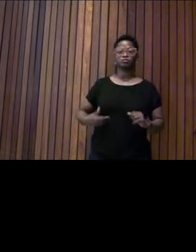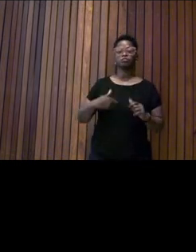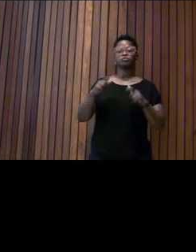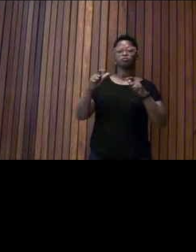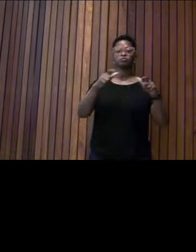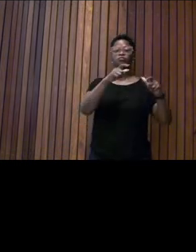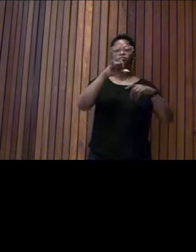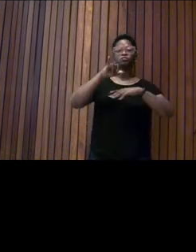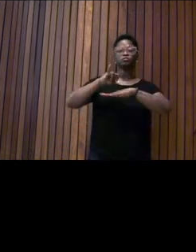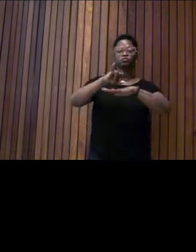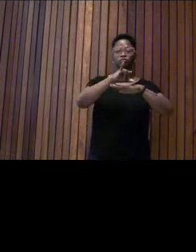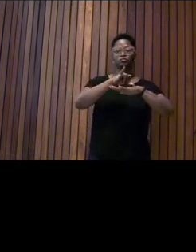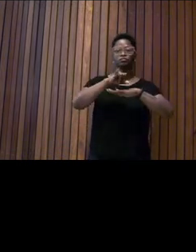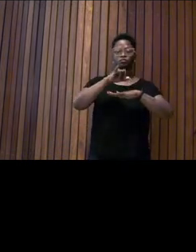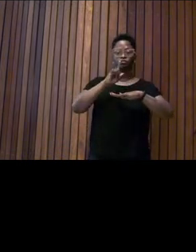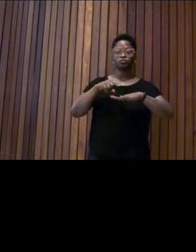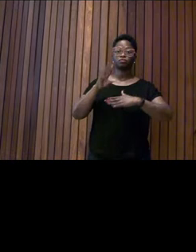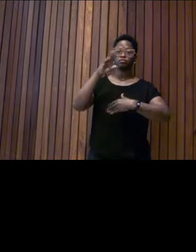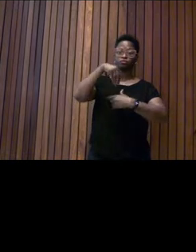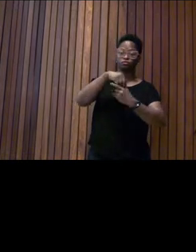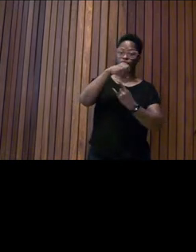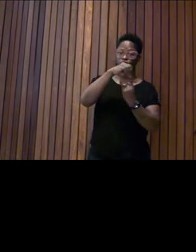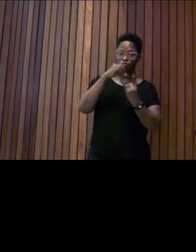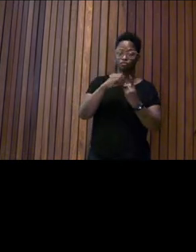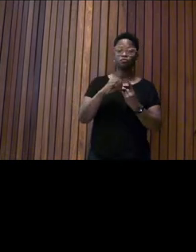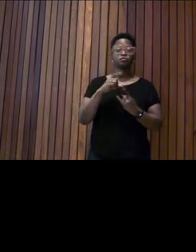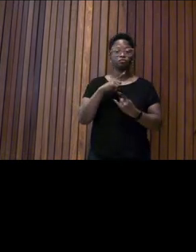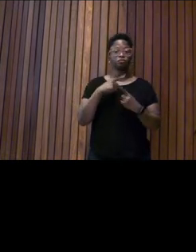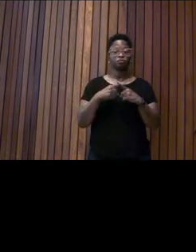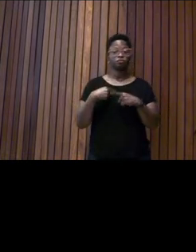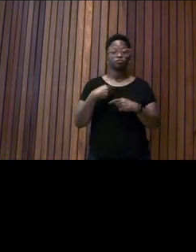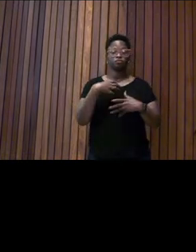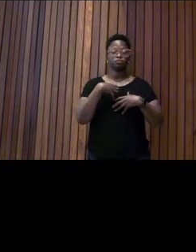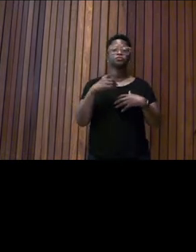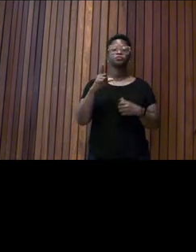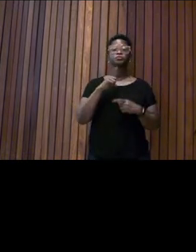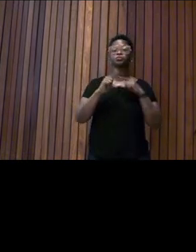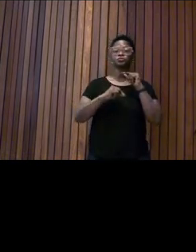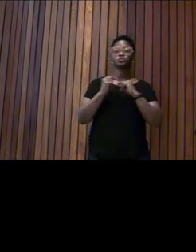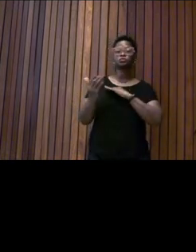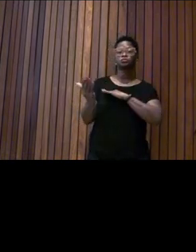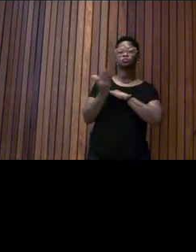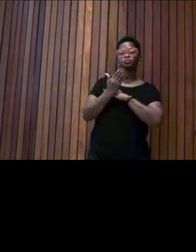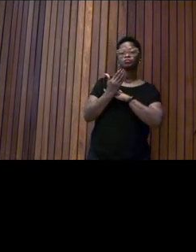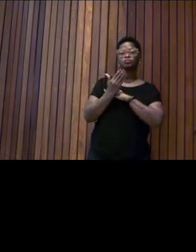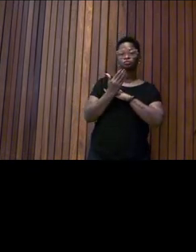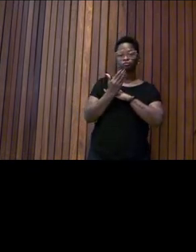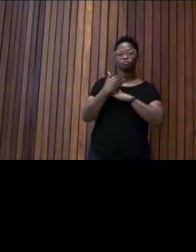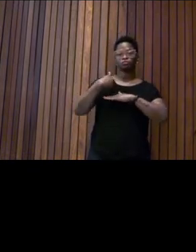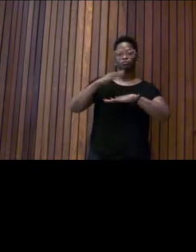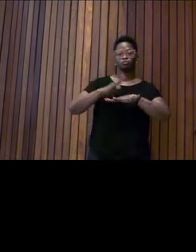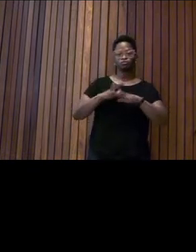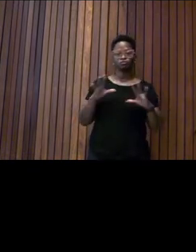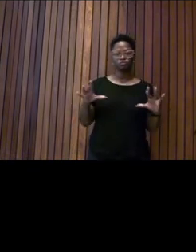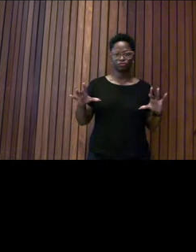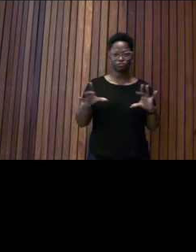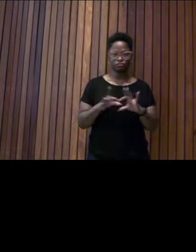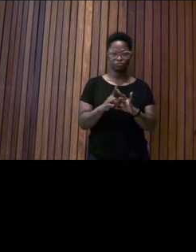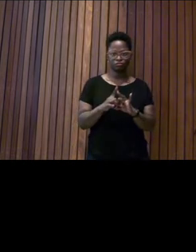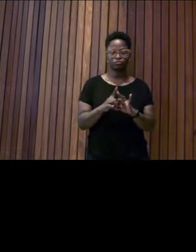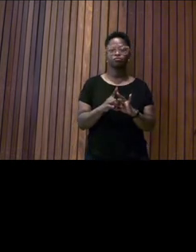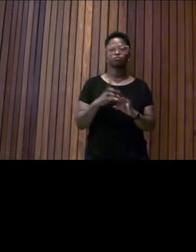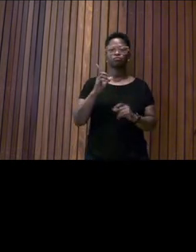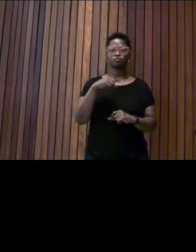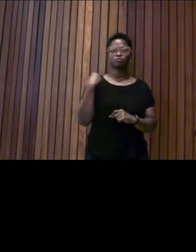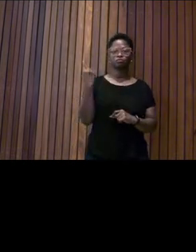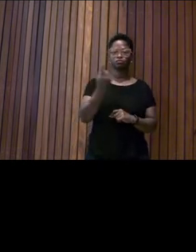nos territórios dos campos da Fiocruz, que, de alguma maneira, ajudaram, então, a fazer essa conexão, né, que a